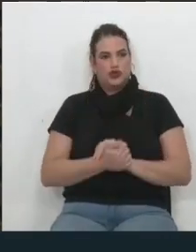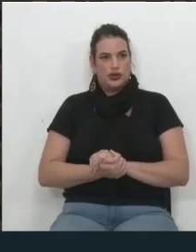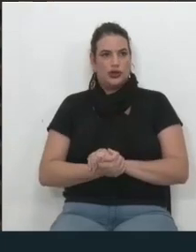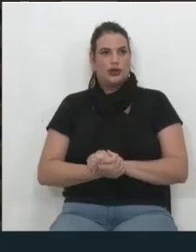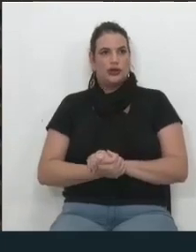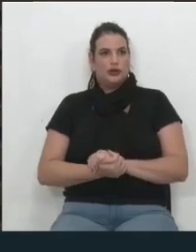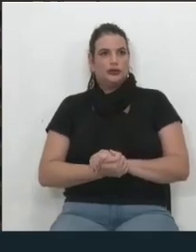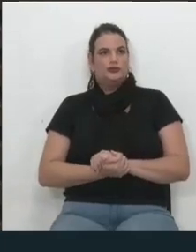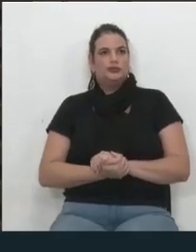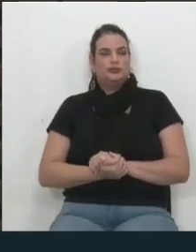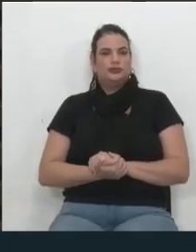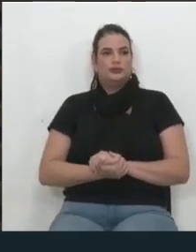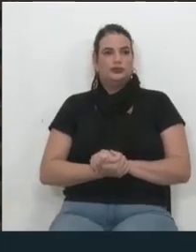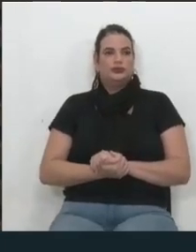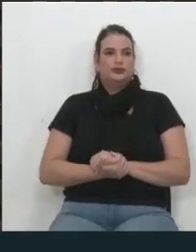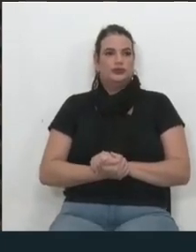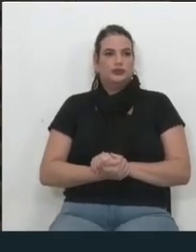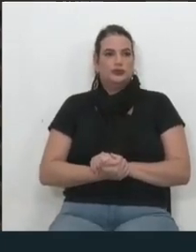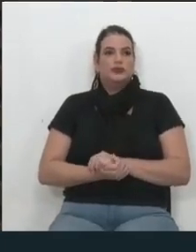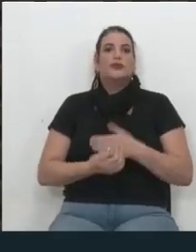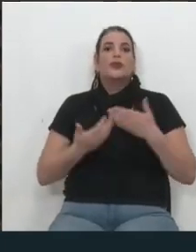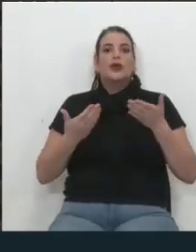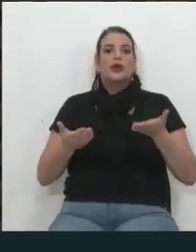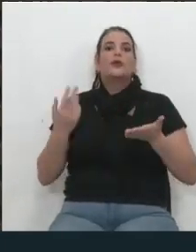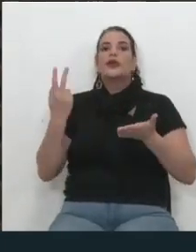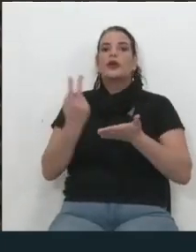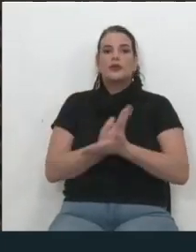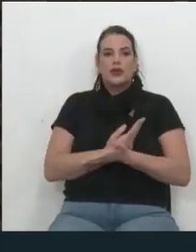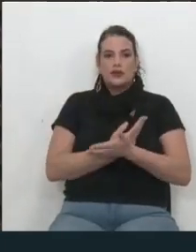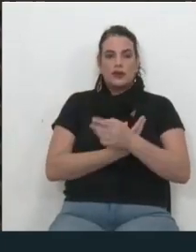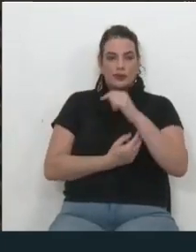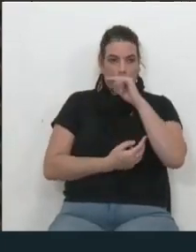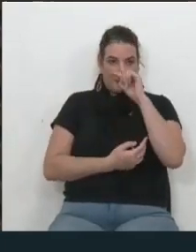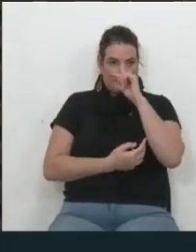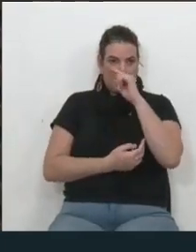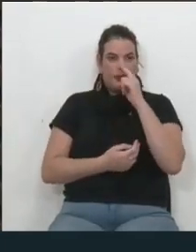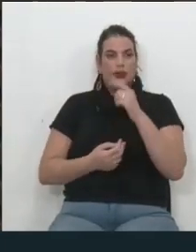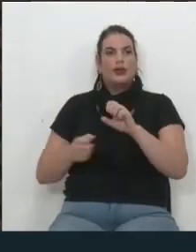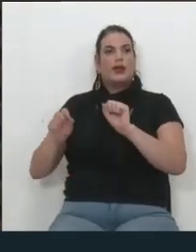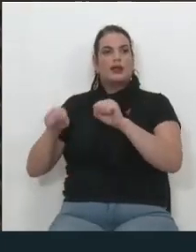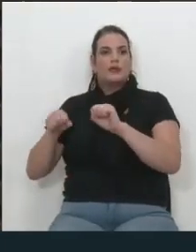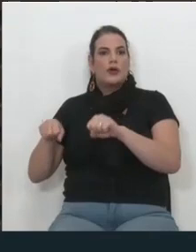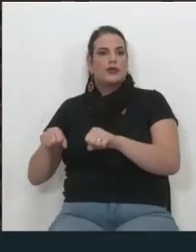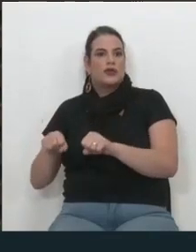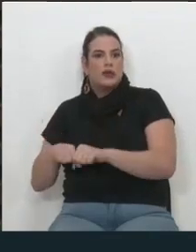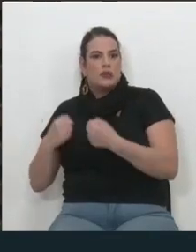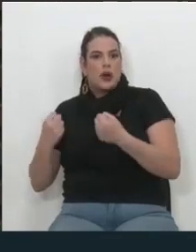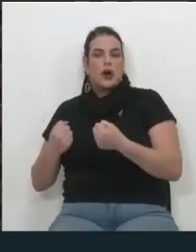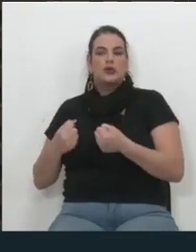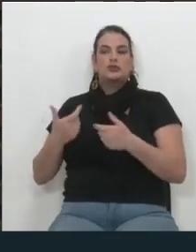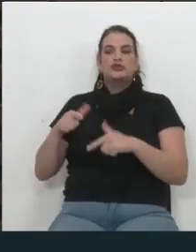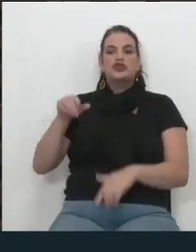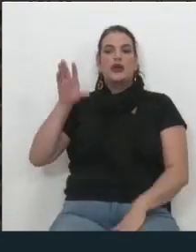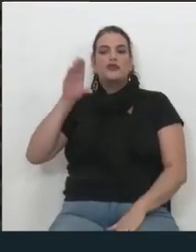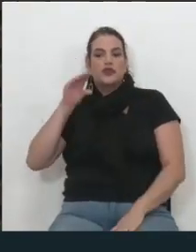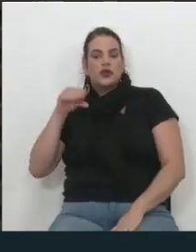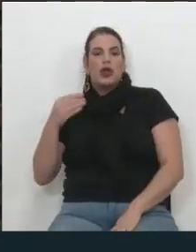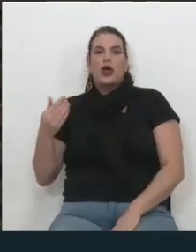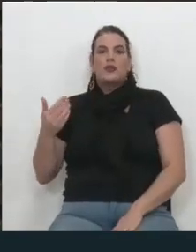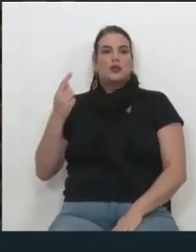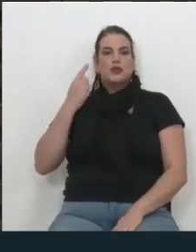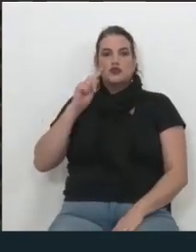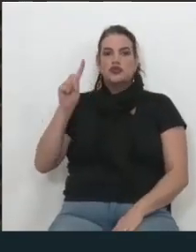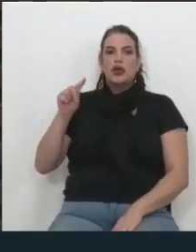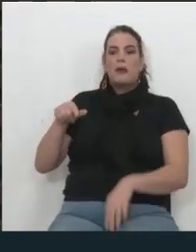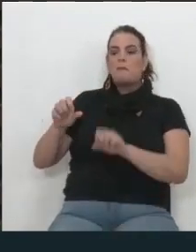categoria remunerada. E o que aconteceu? Simplesmente as motos quebraram, não tinha funcionário no dia, não tinha nenhuma moto para